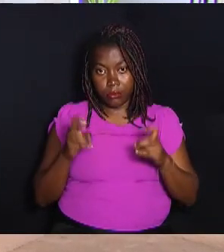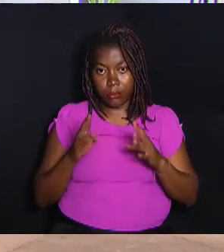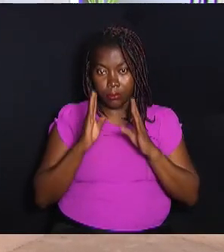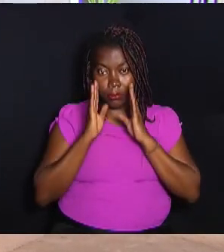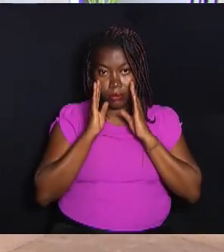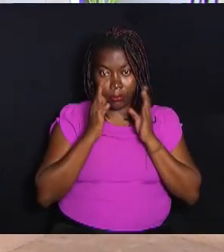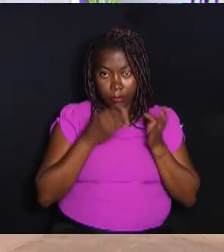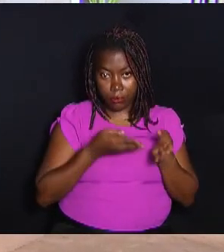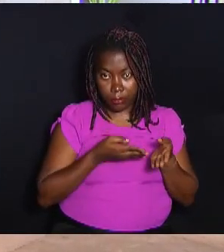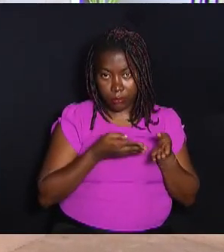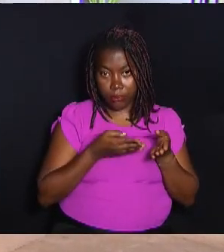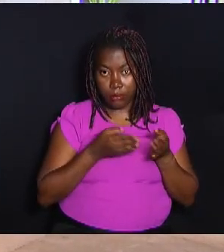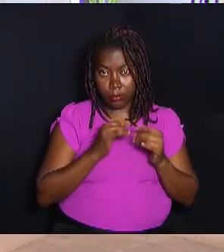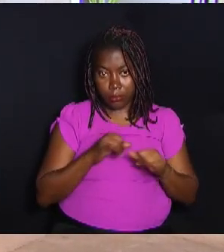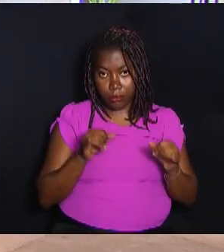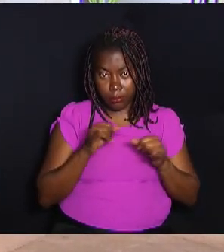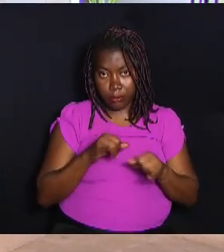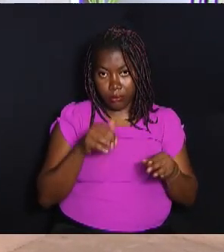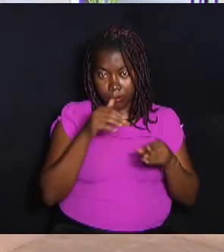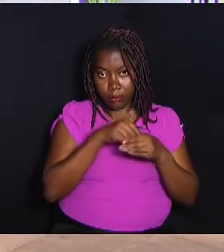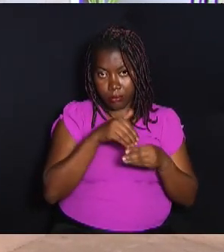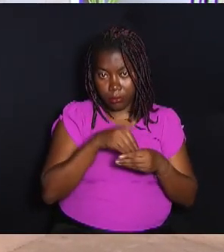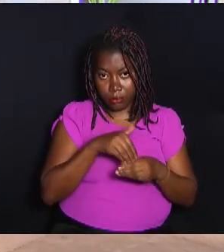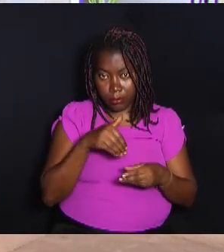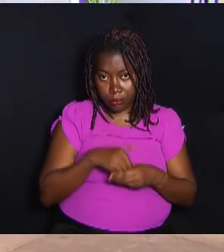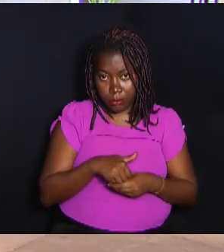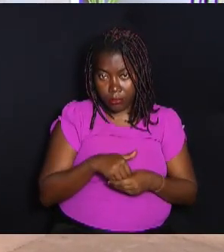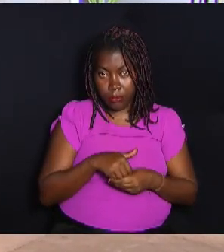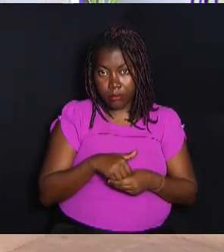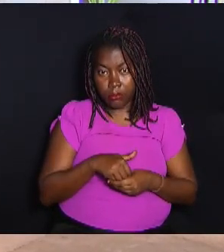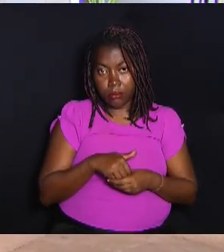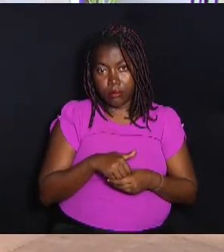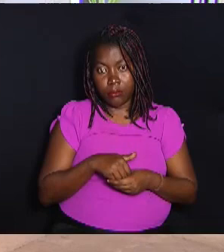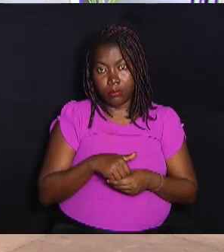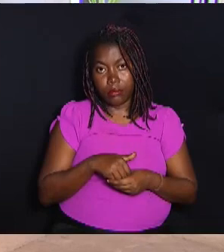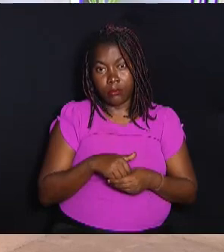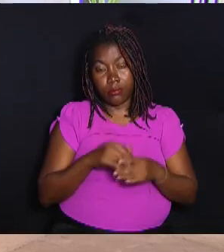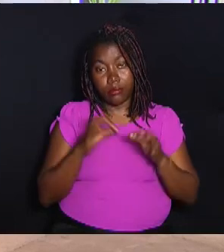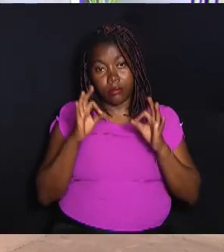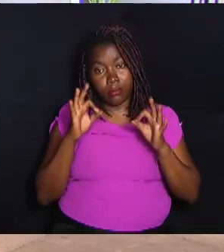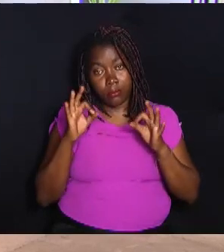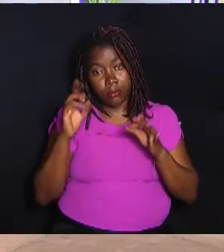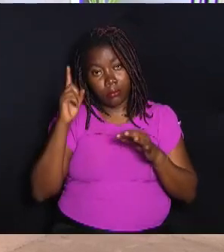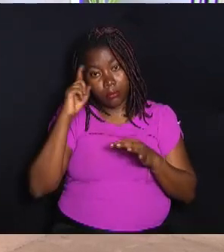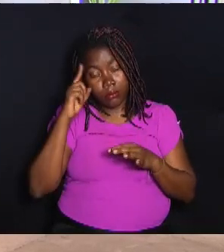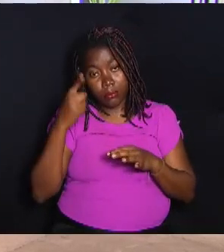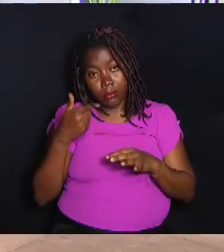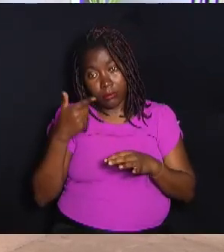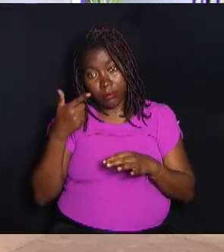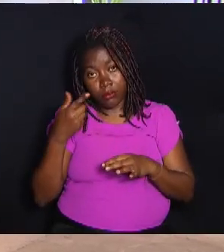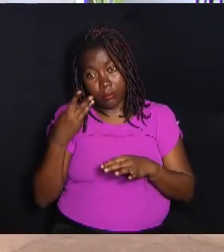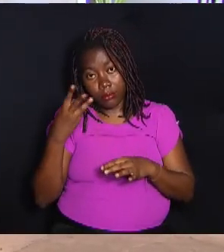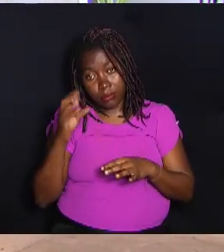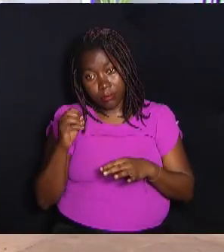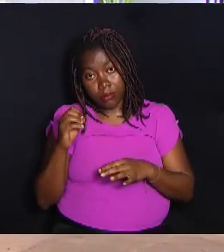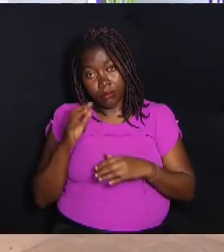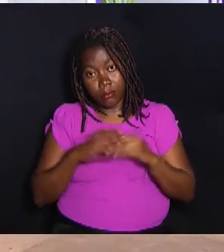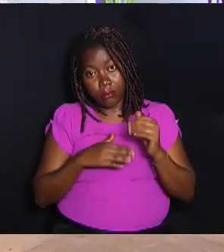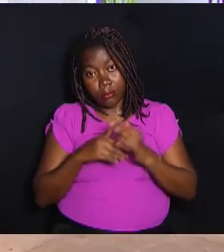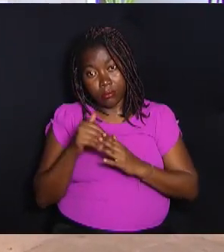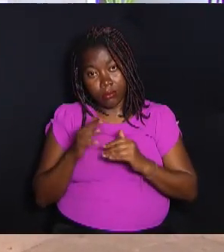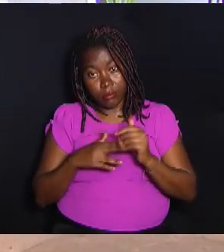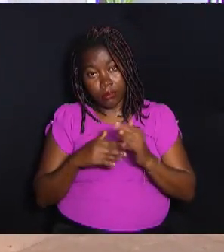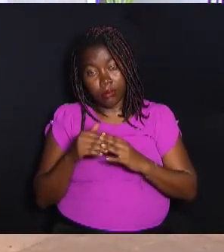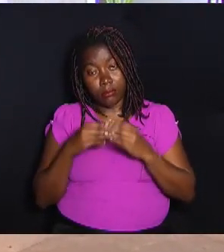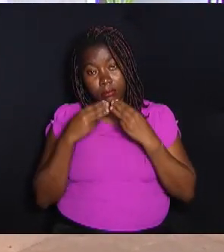com temáticas voltadas a marketing político, propaganda eleitoral. Essa palestra, especialmente do dia 30, nós teremos aqui o palestrante Gilmar